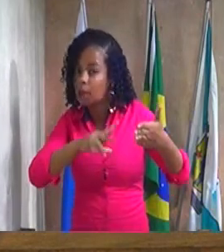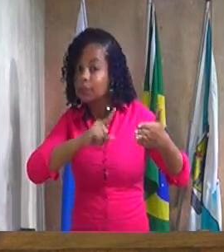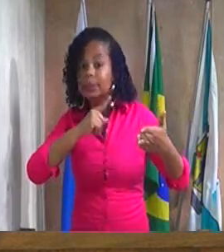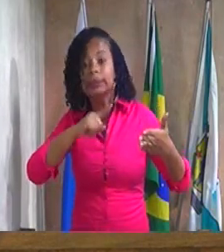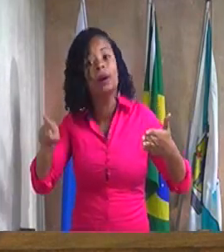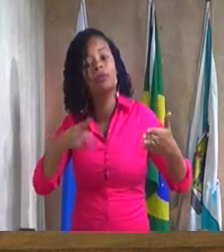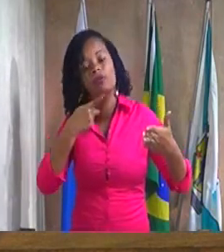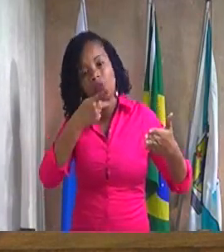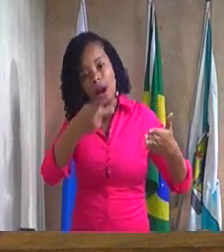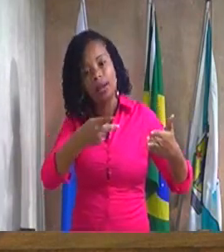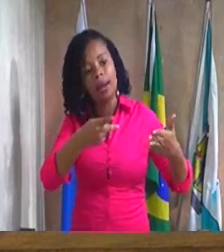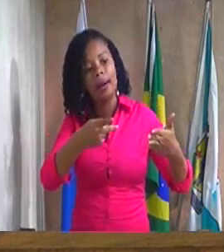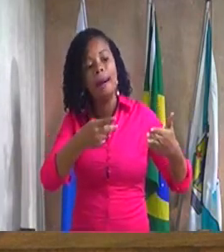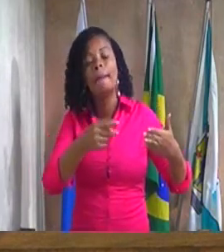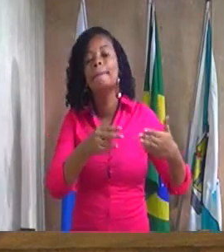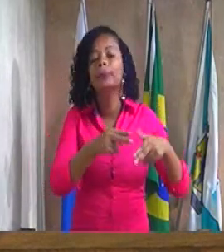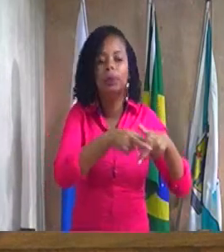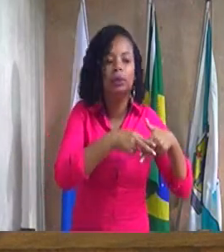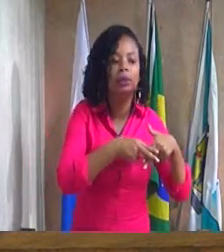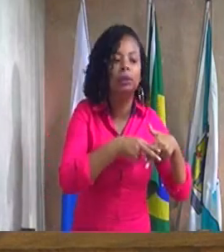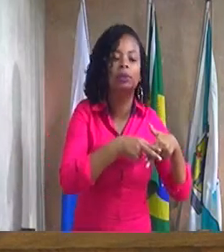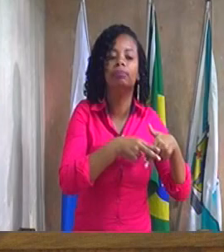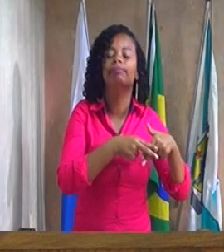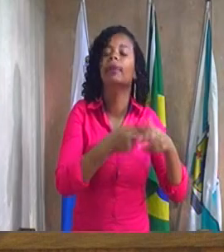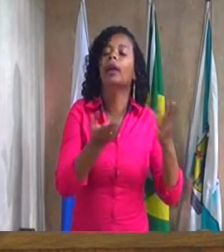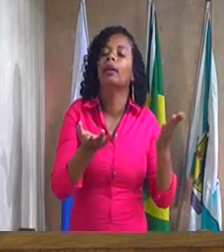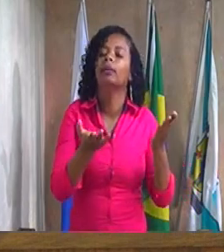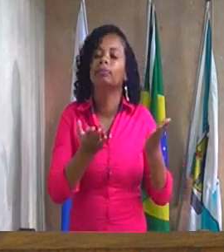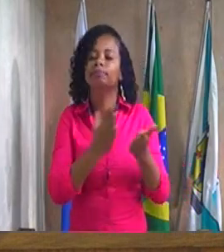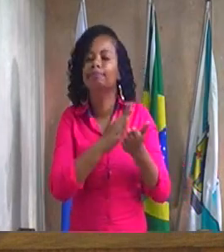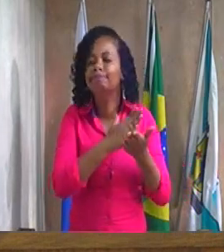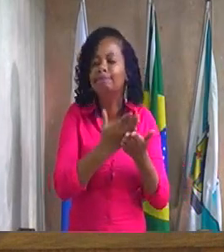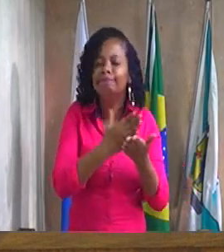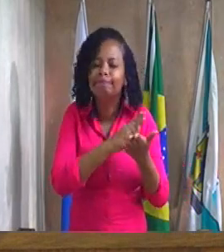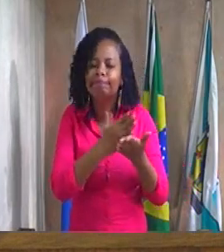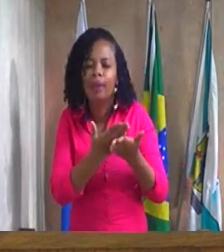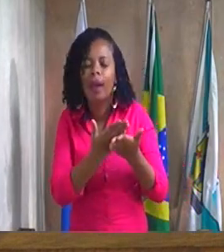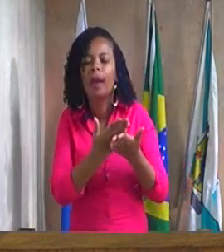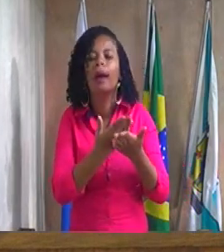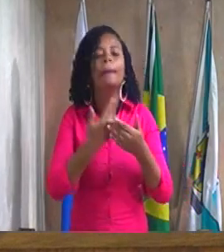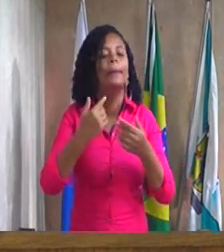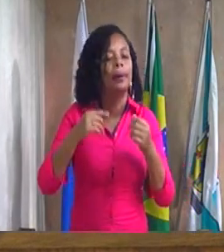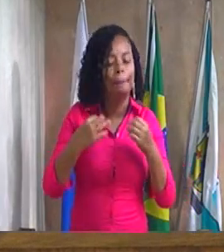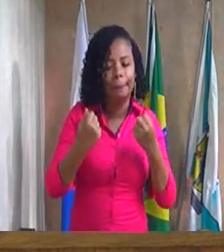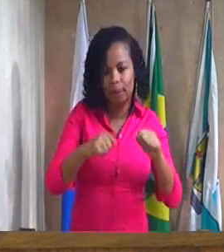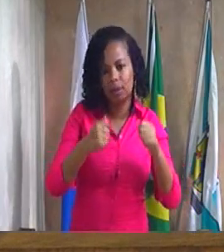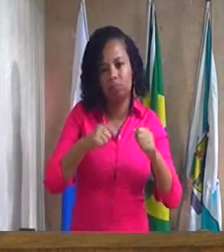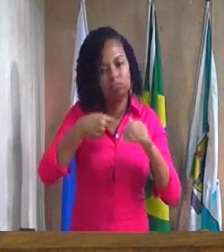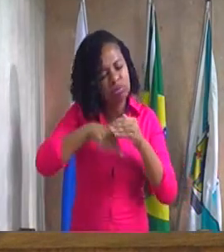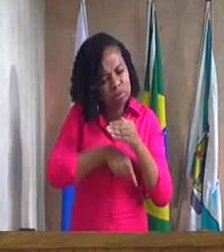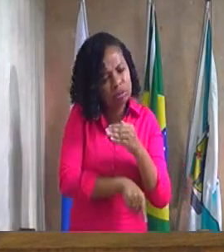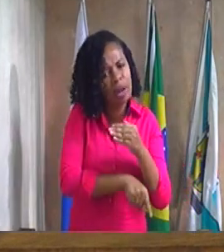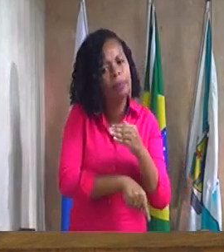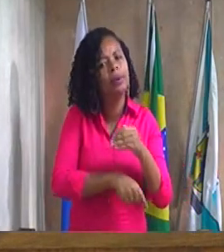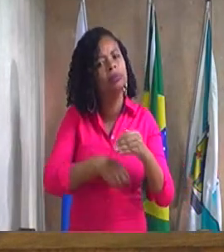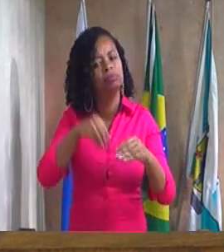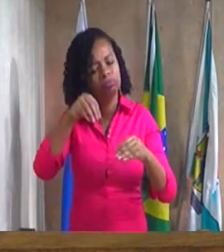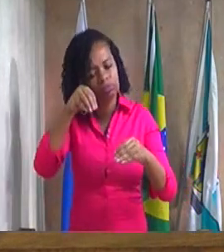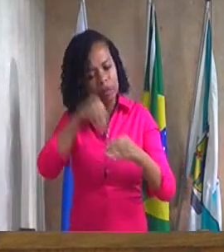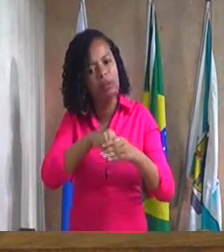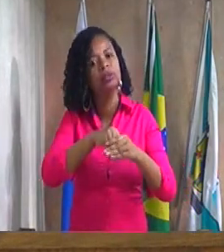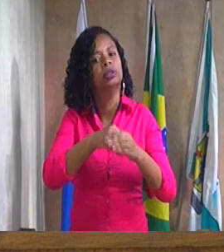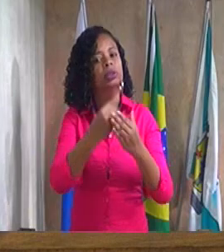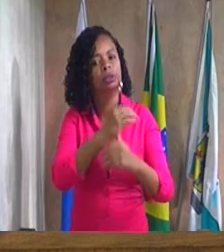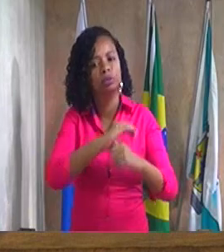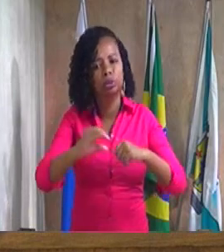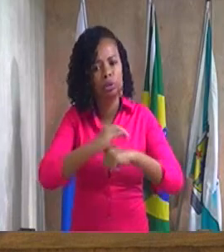O que seria, o que vai, o que vem ferir profundamente a Constituição. Sua Excelência, o prefeito,